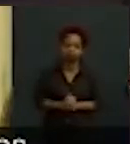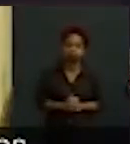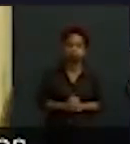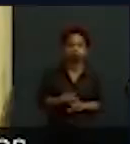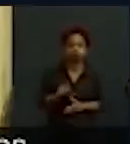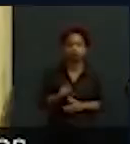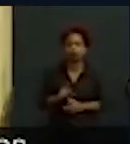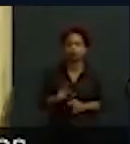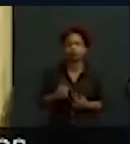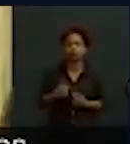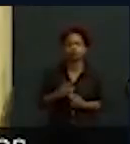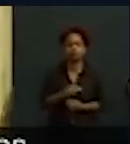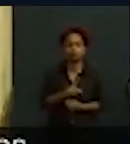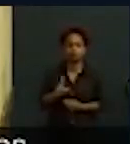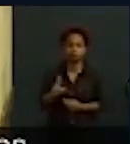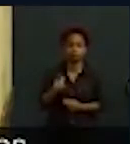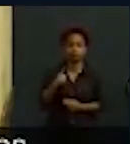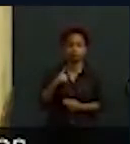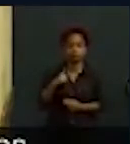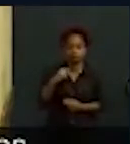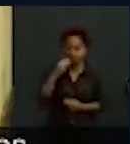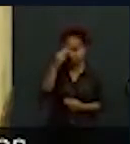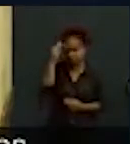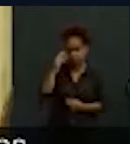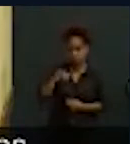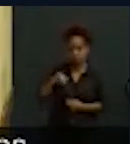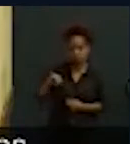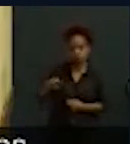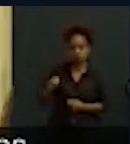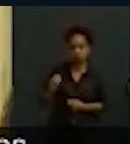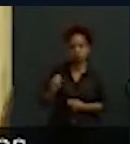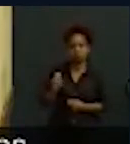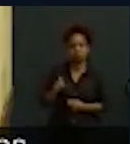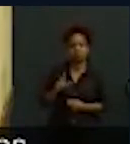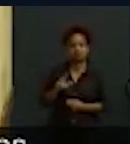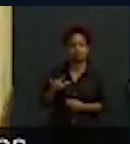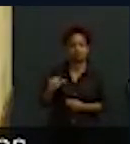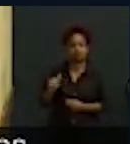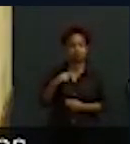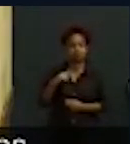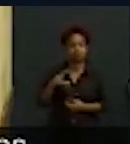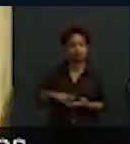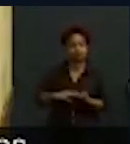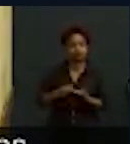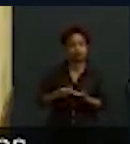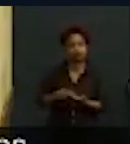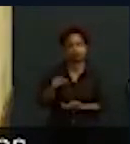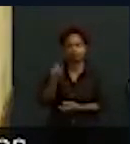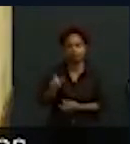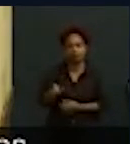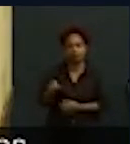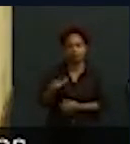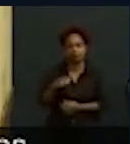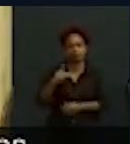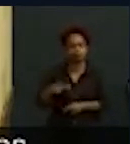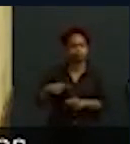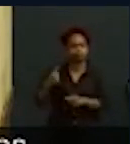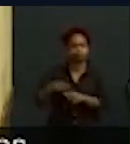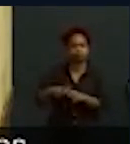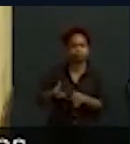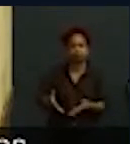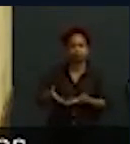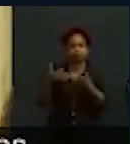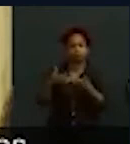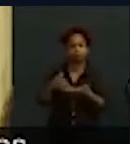batizada ao nascimento com o nome de Josélia, que na etimologia é aquela que acrescenta,